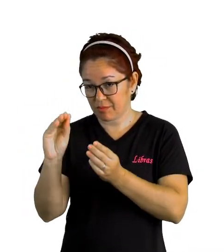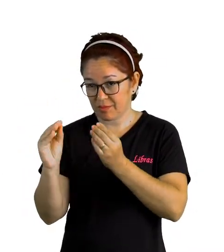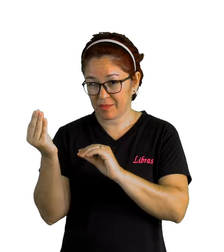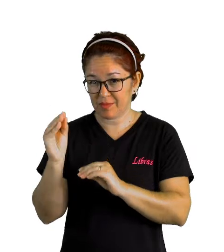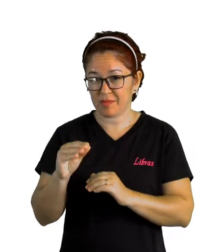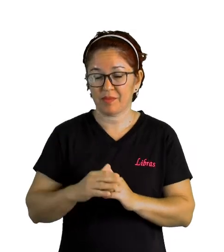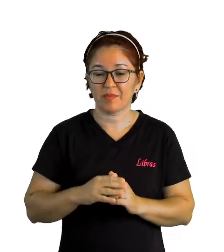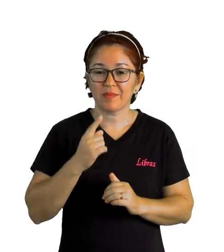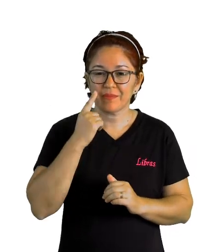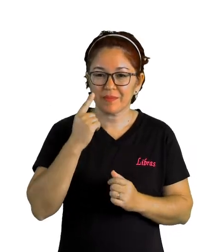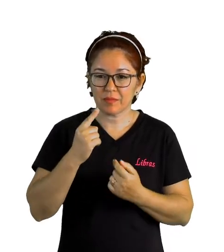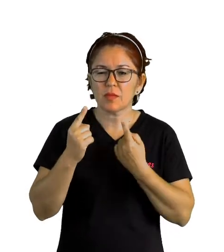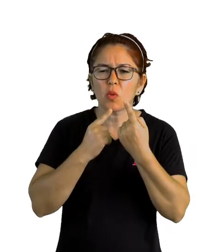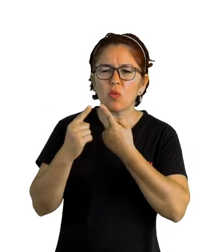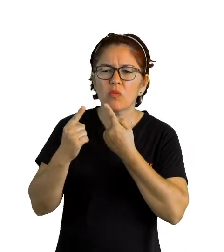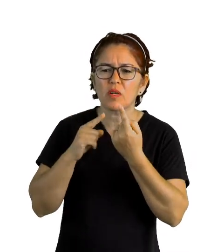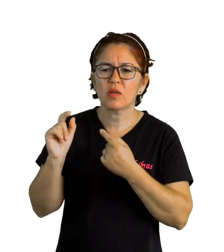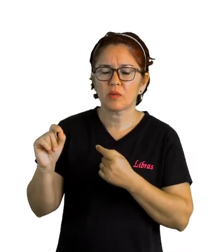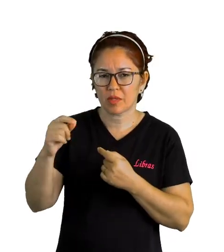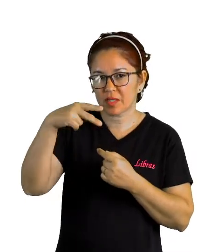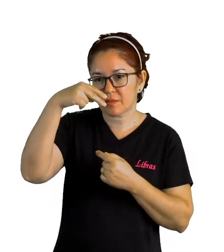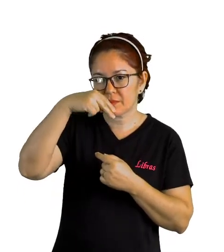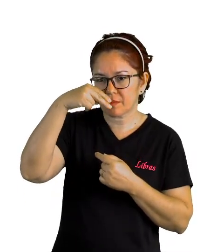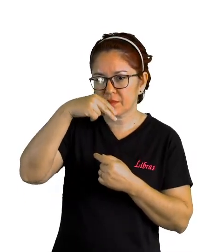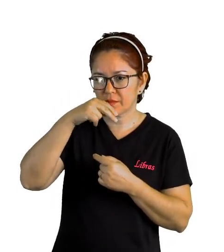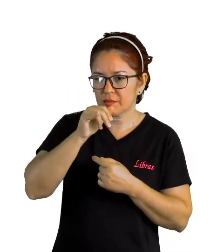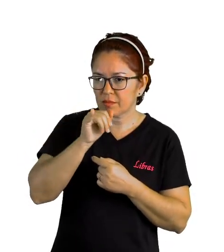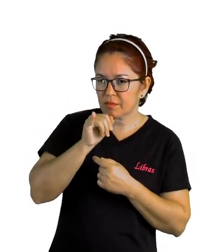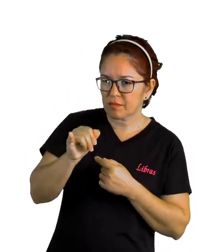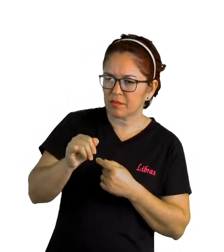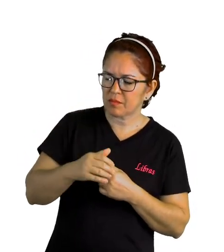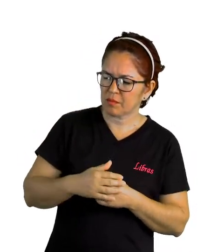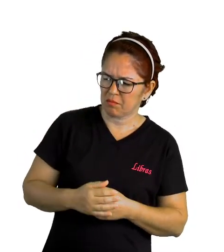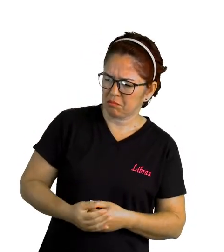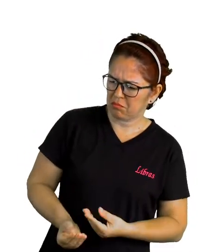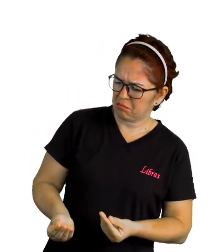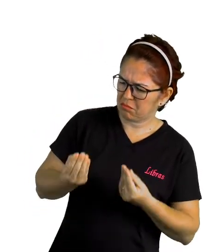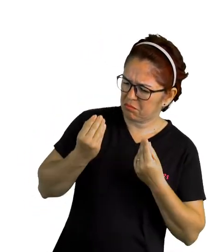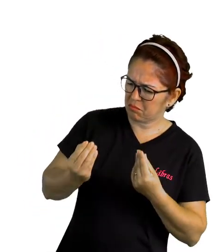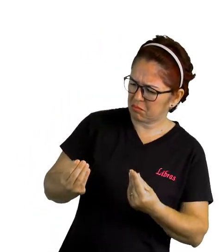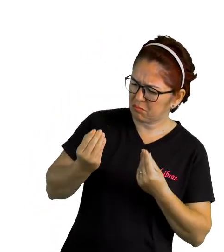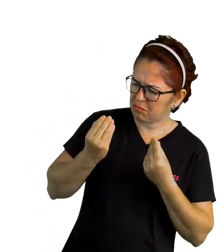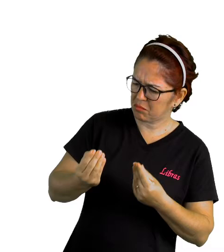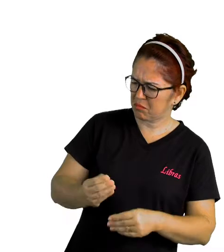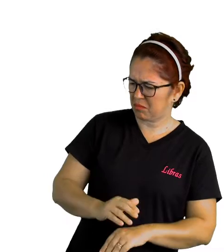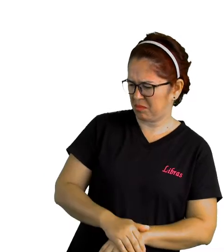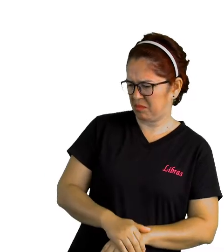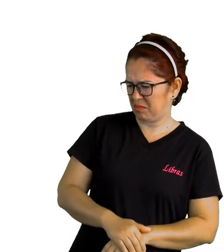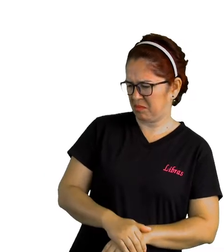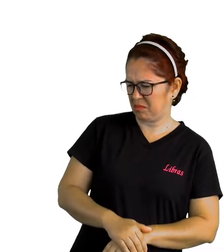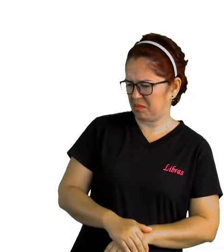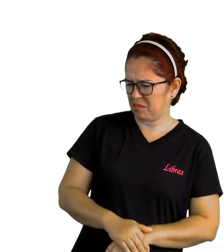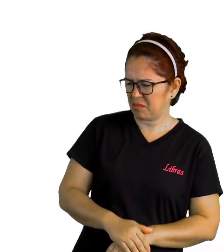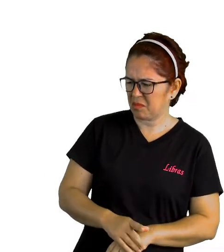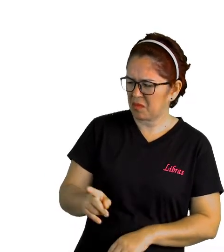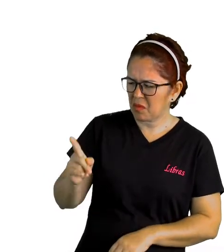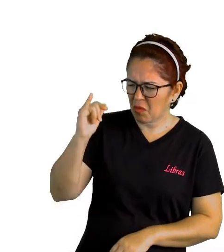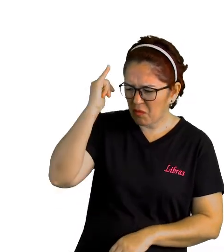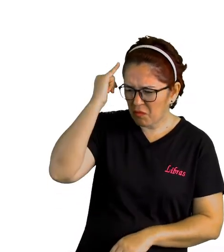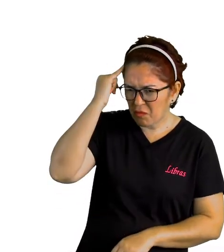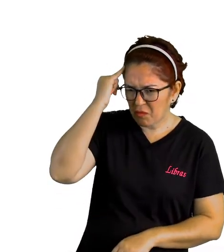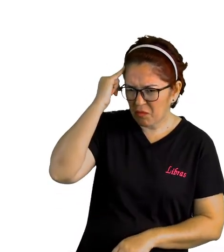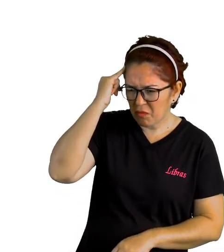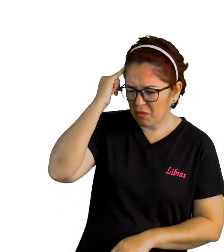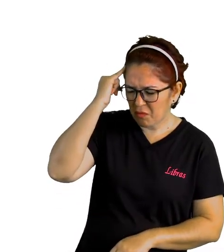o seguinte, tem aí a Mônica, ó. Que horror! Um fio de cabelo branco.